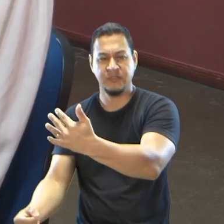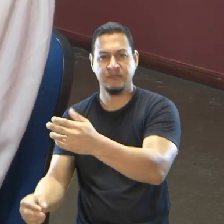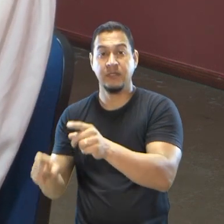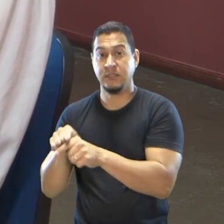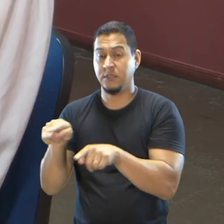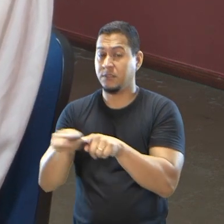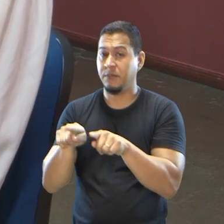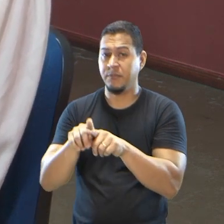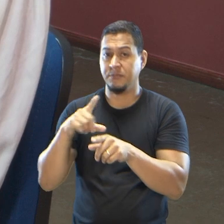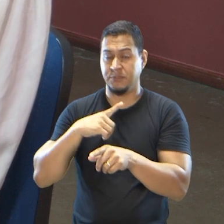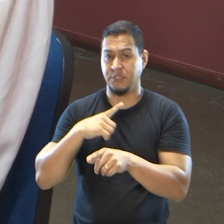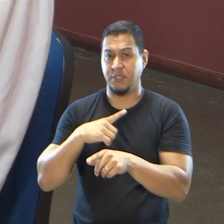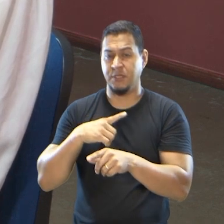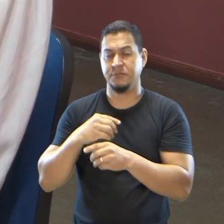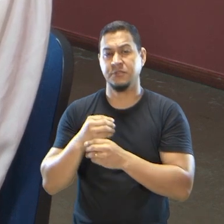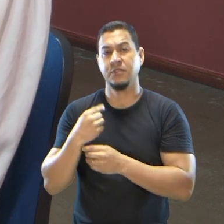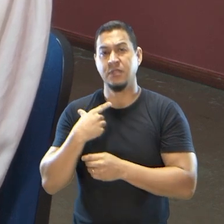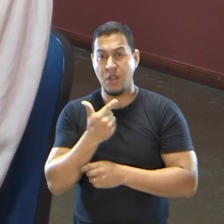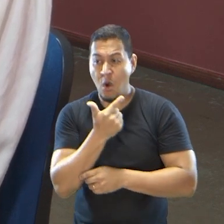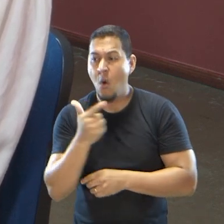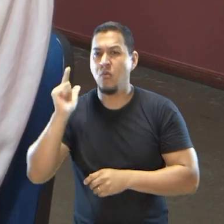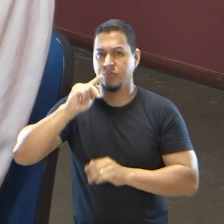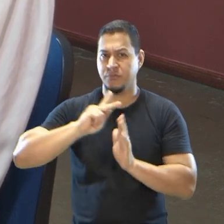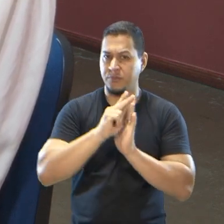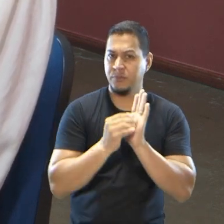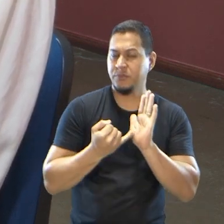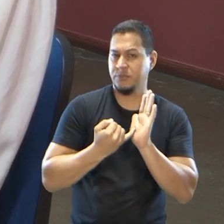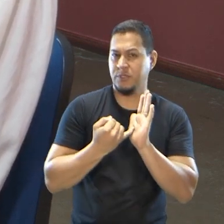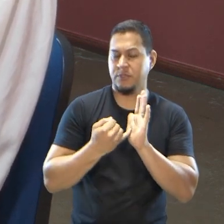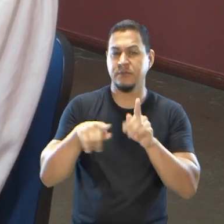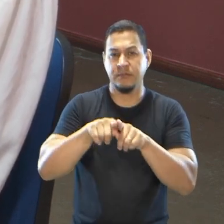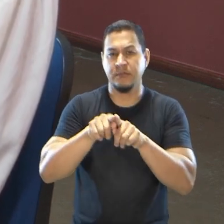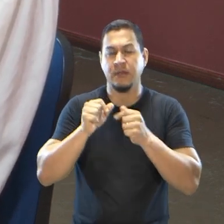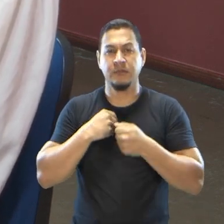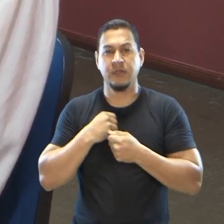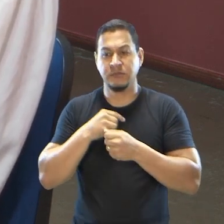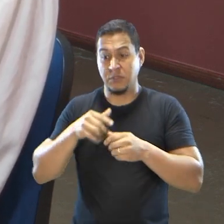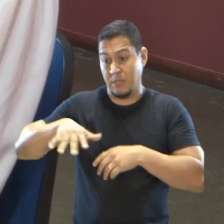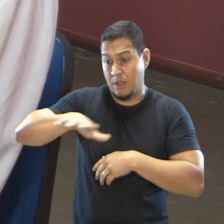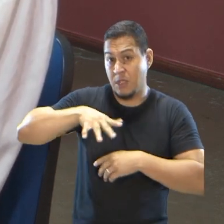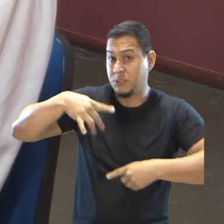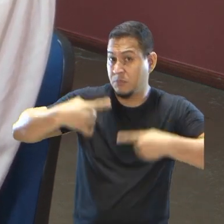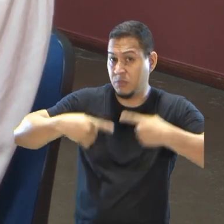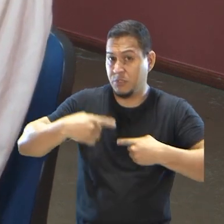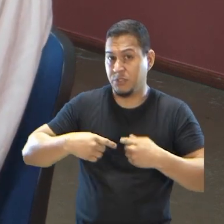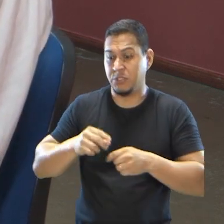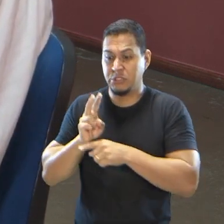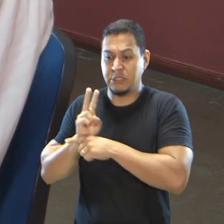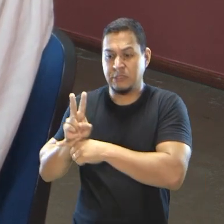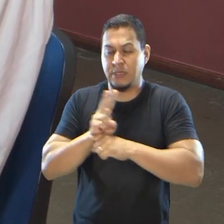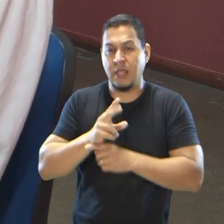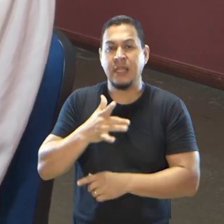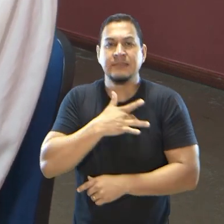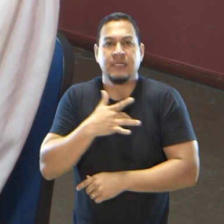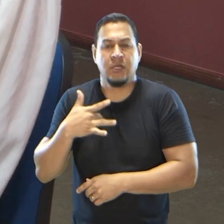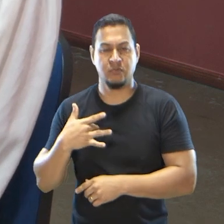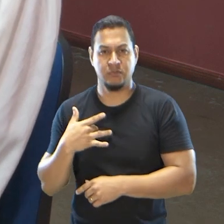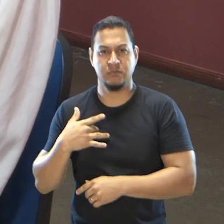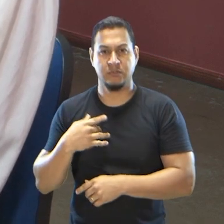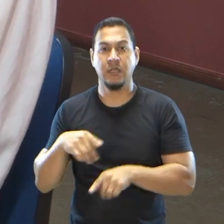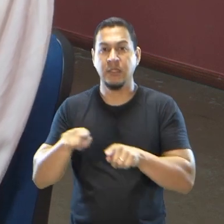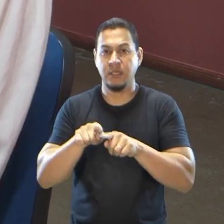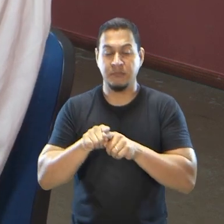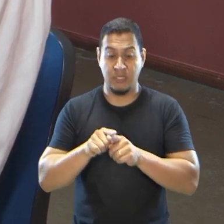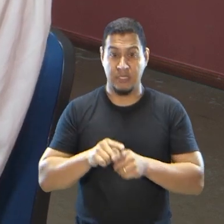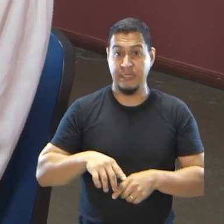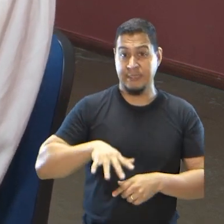transmissíveis. A gente também tem projetos tentando voltar mais para a criação de políticas de saúde, e a gente envolve